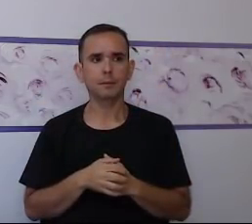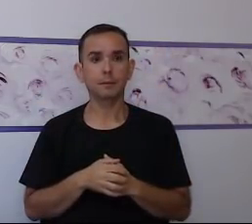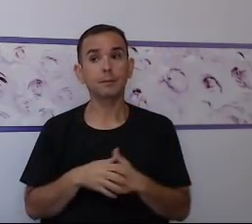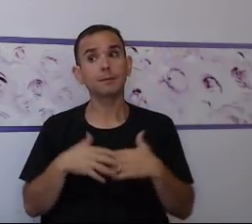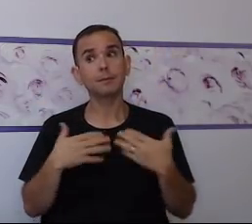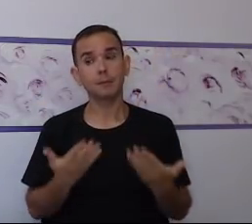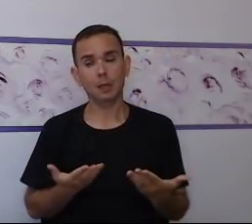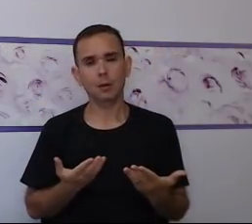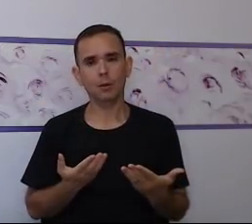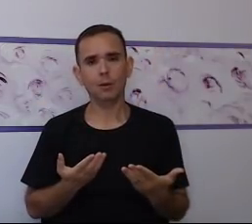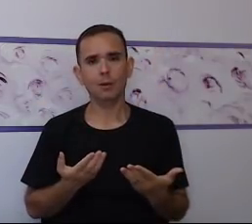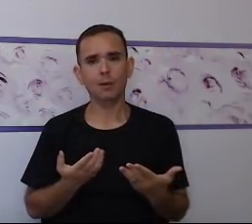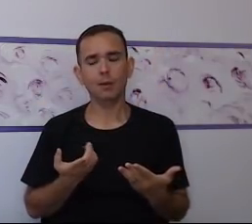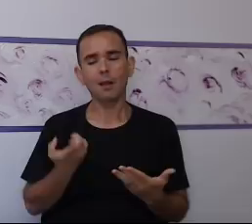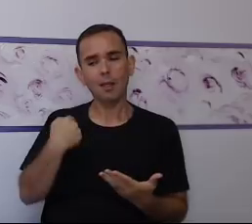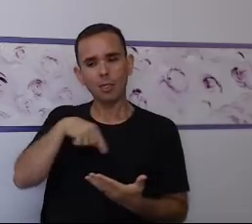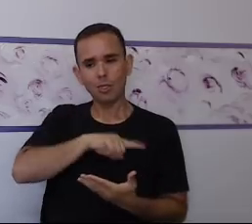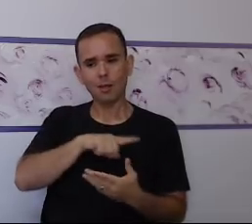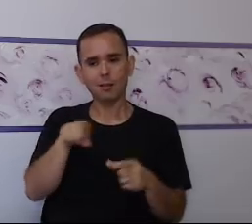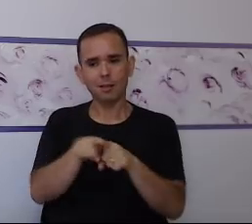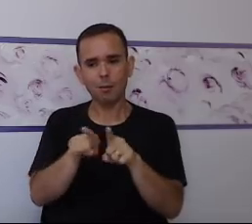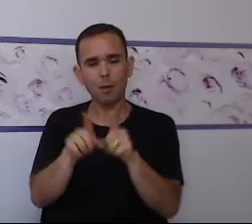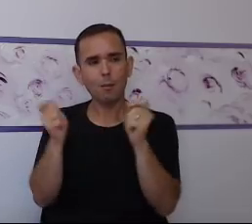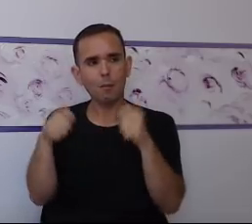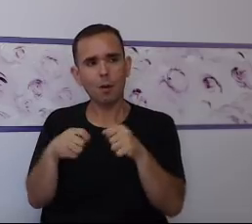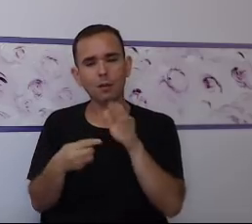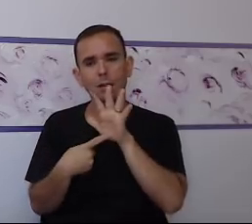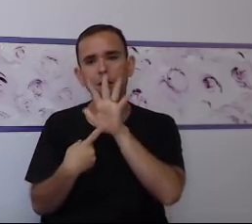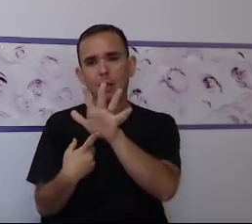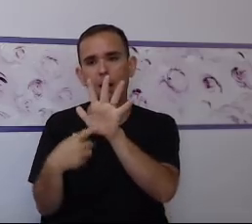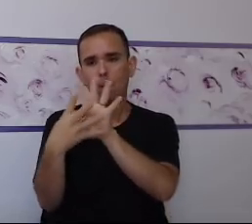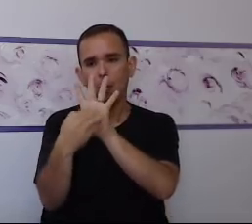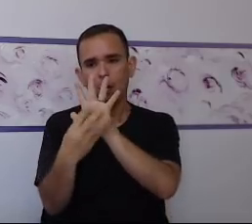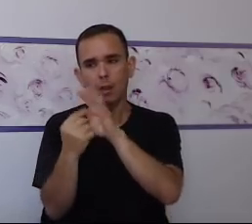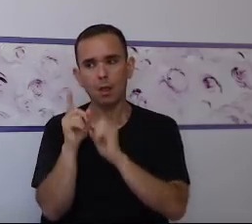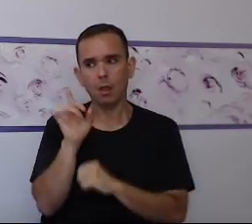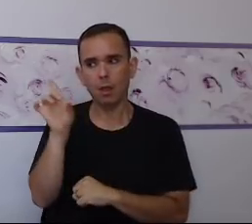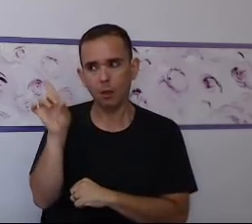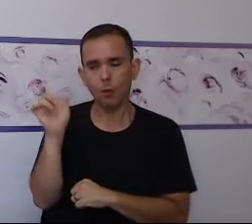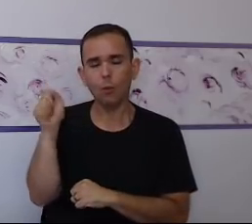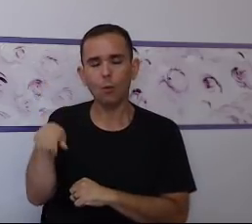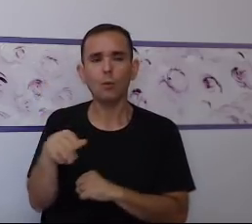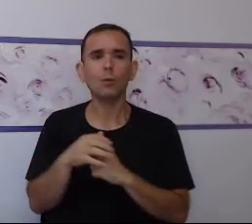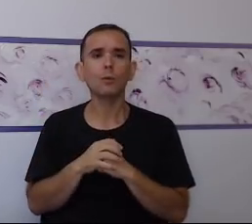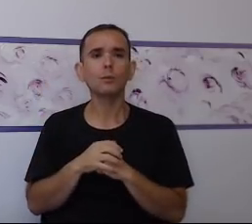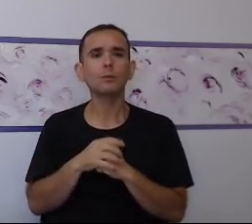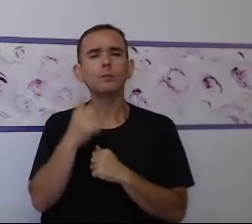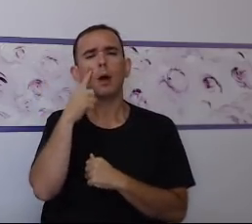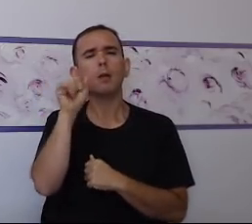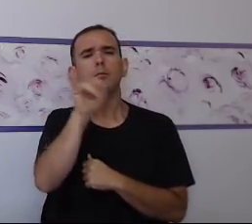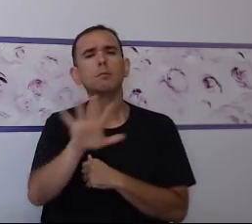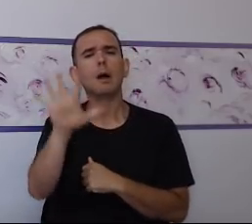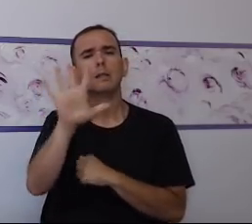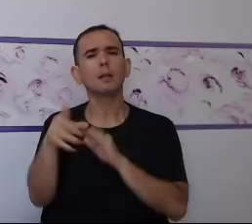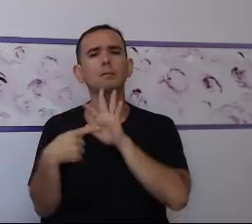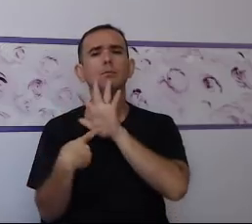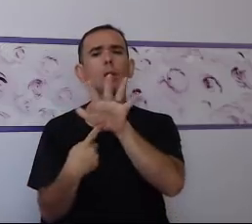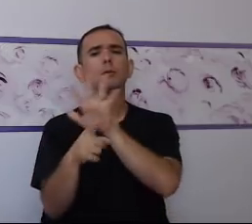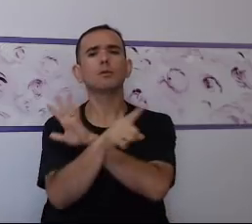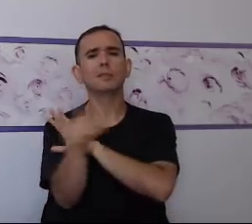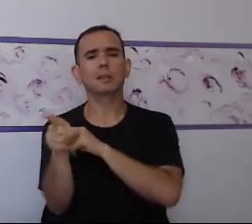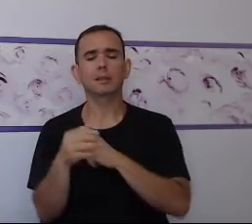Aí, quando a Carol fala que a gente pode estar trabalhando dando um modelo, aí vem, calha com essa imagem que a gente vai tá mostrando